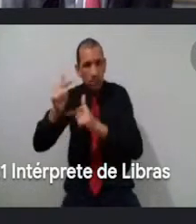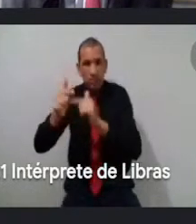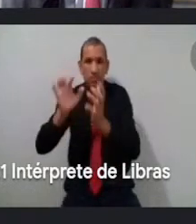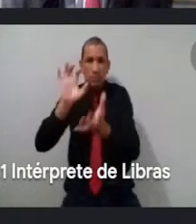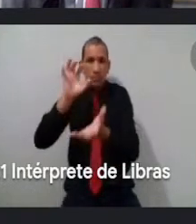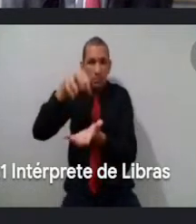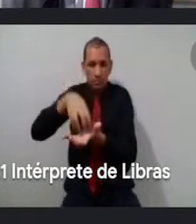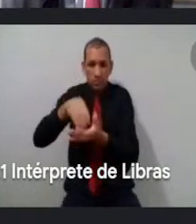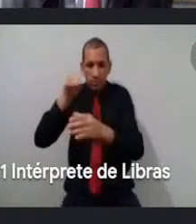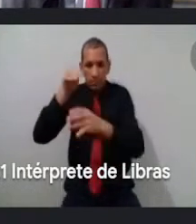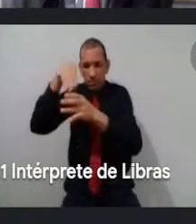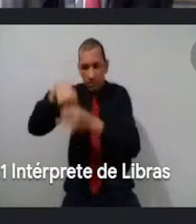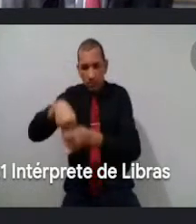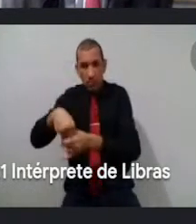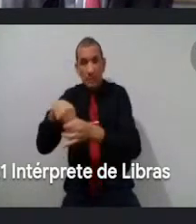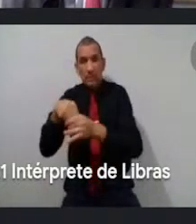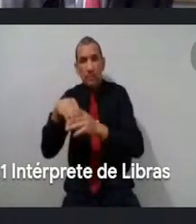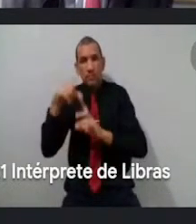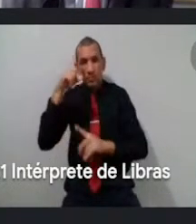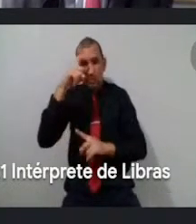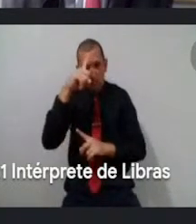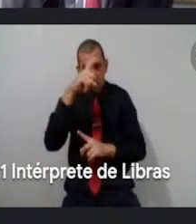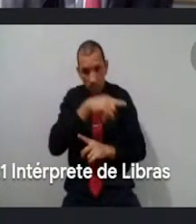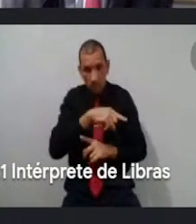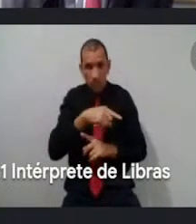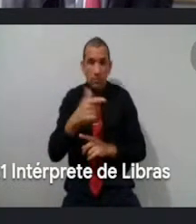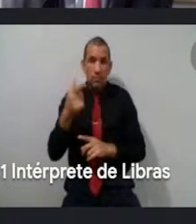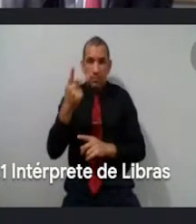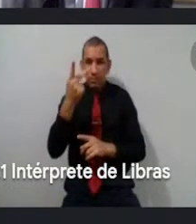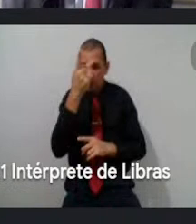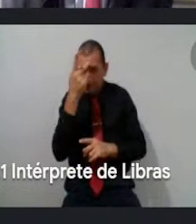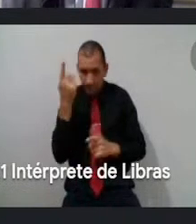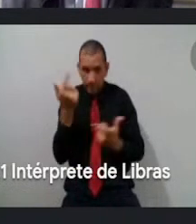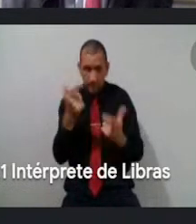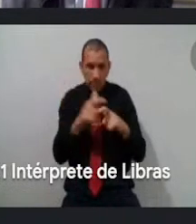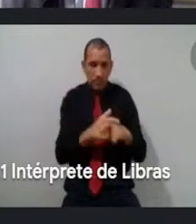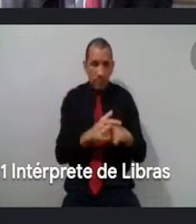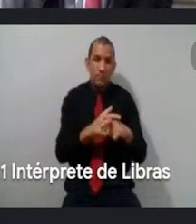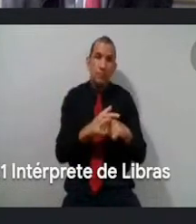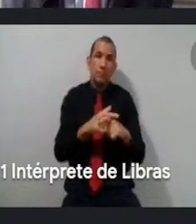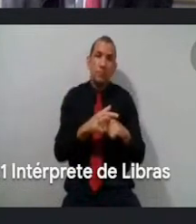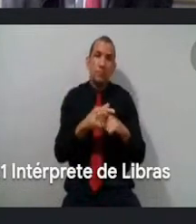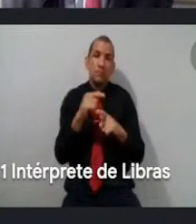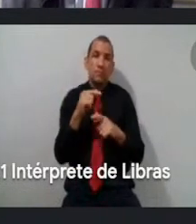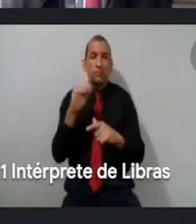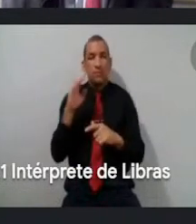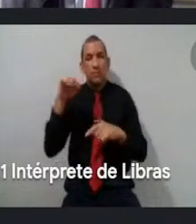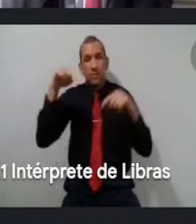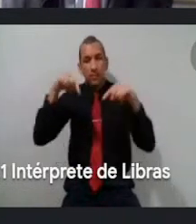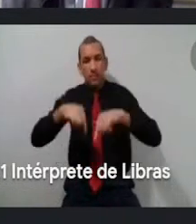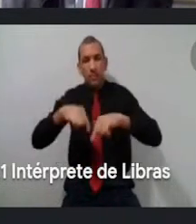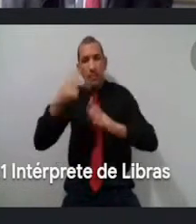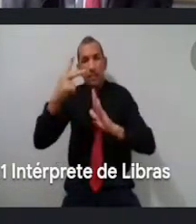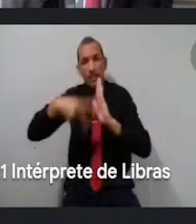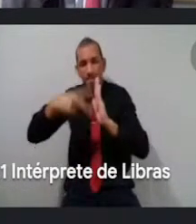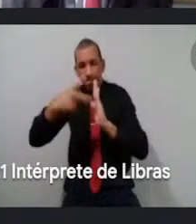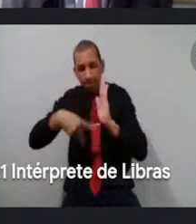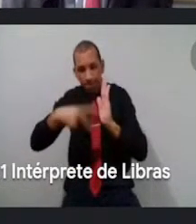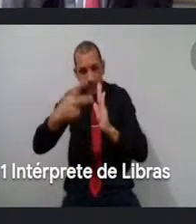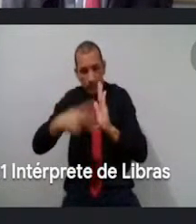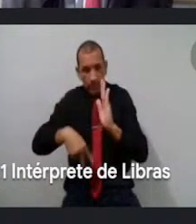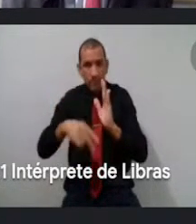especialmente aqueles com dificuldades da requisição de pessoal é salto e esse projeto foi